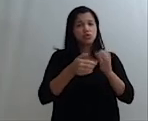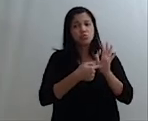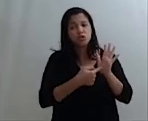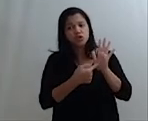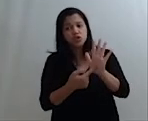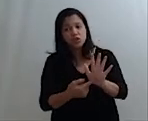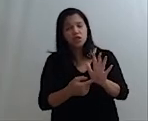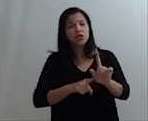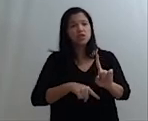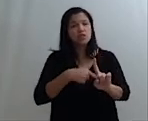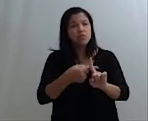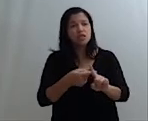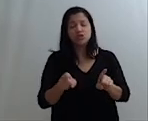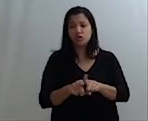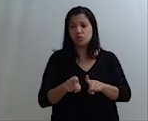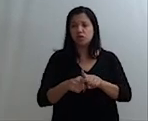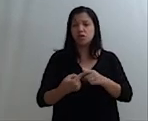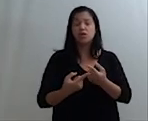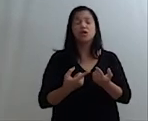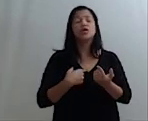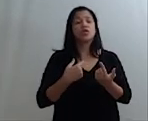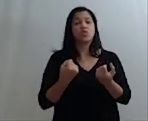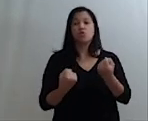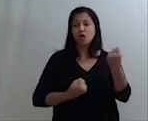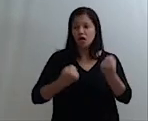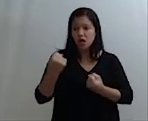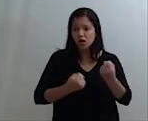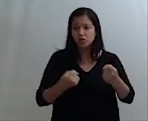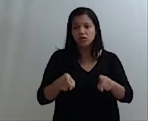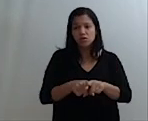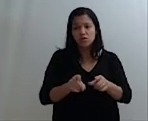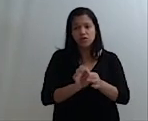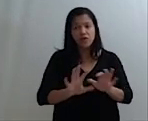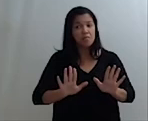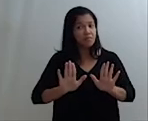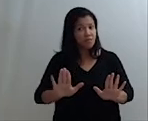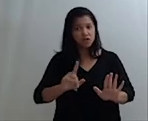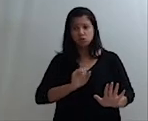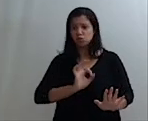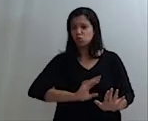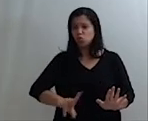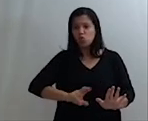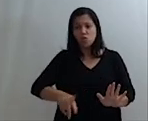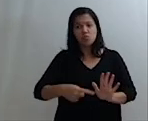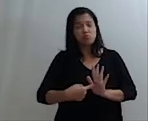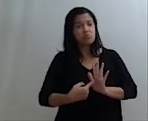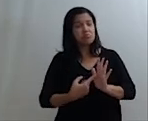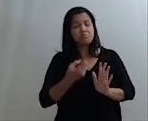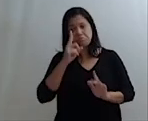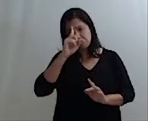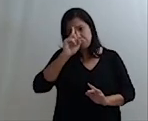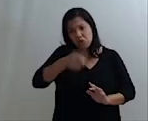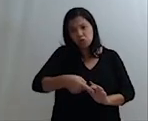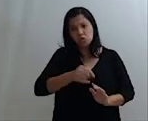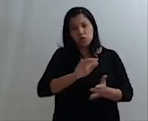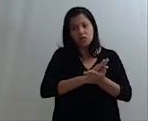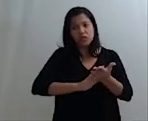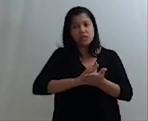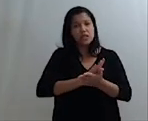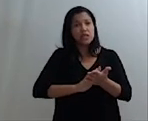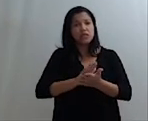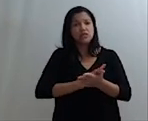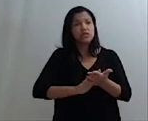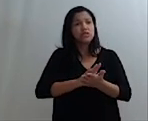judicial de veículo apreendido nos autos mas não representou pela prisão preventiva então excelências não se trata de uma hipótese de